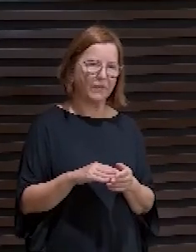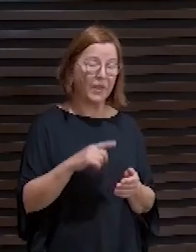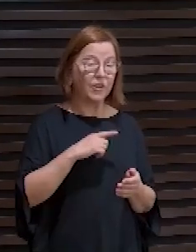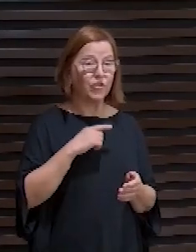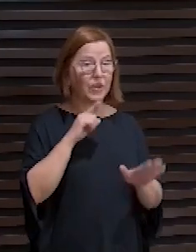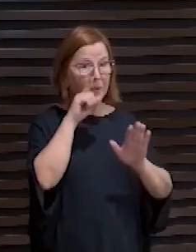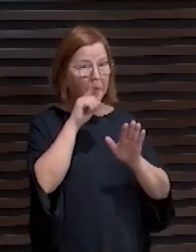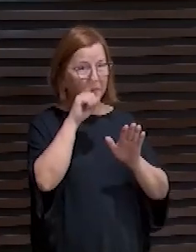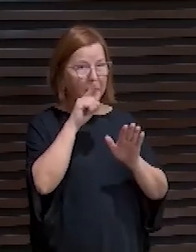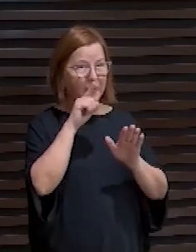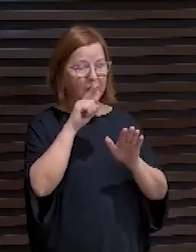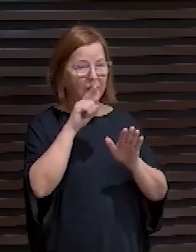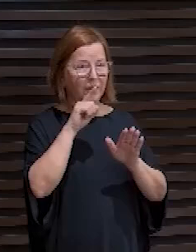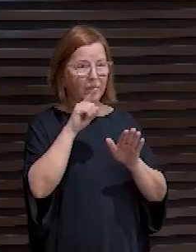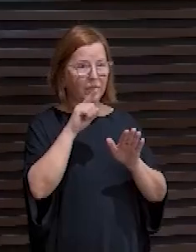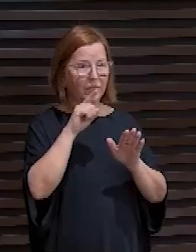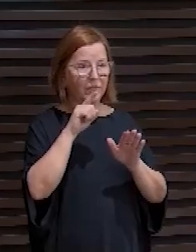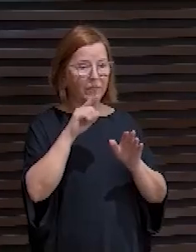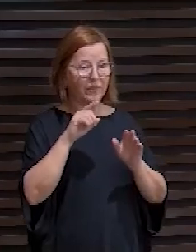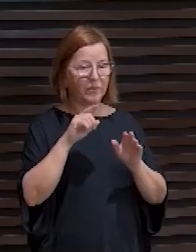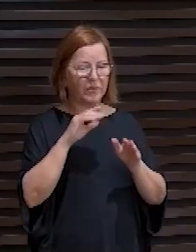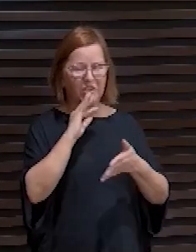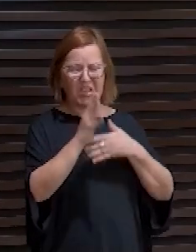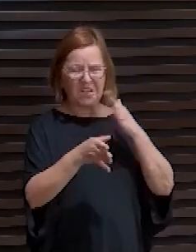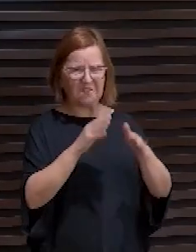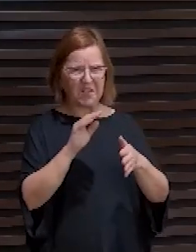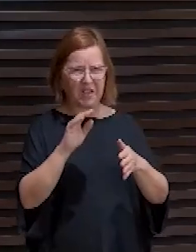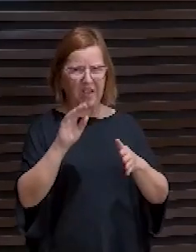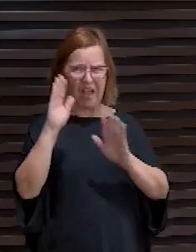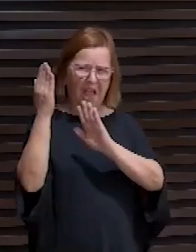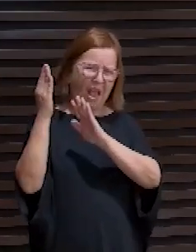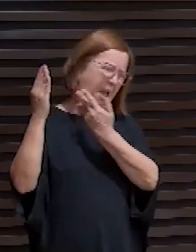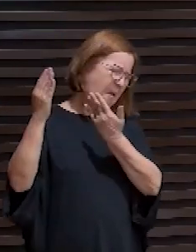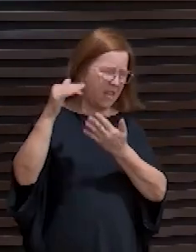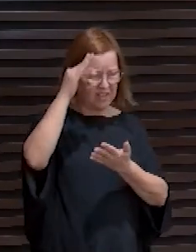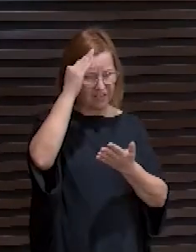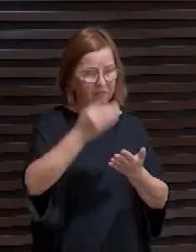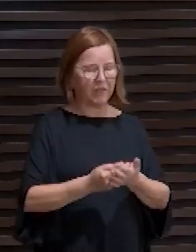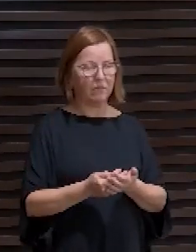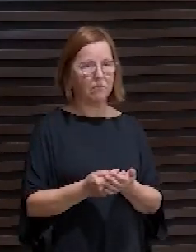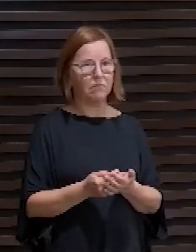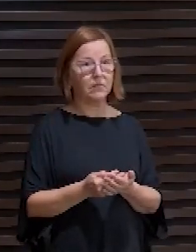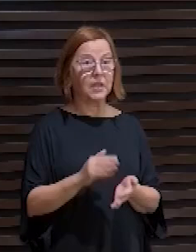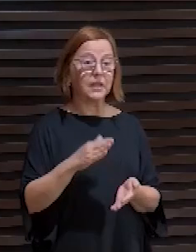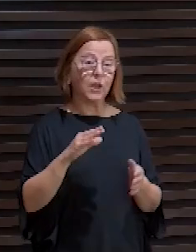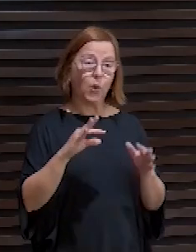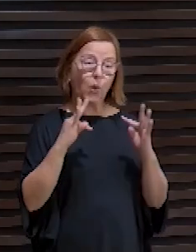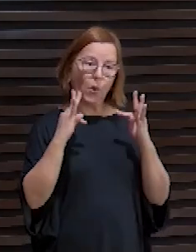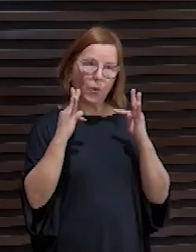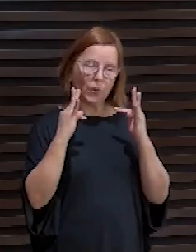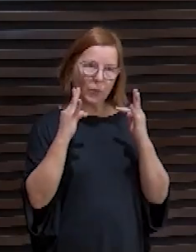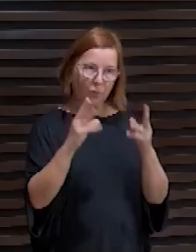fé e o cerco estava apertando. Todos da congregação precisavam ficar